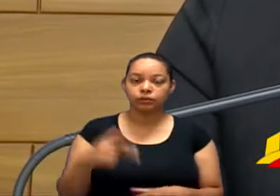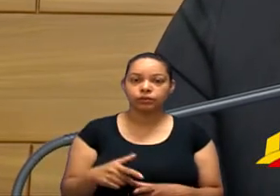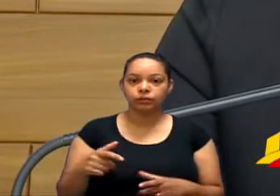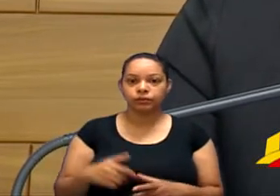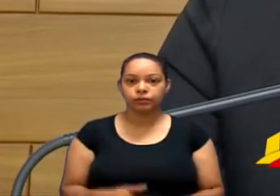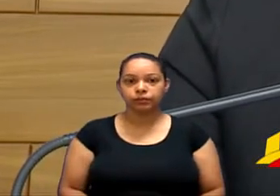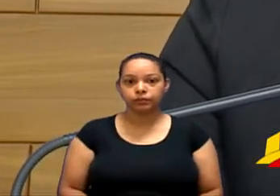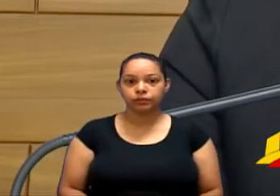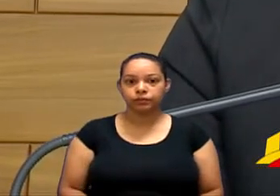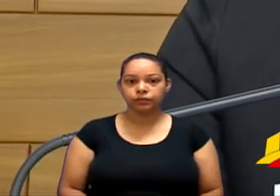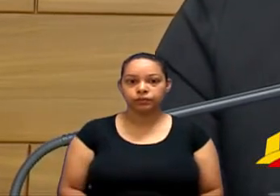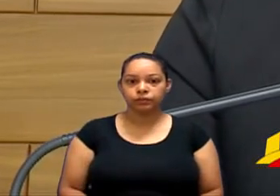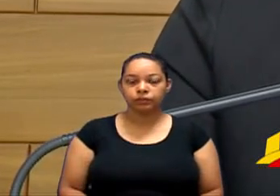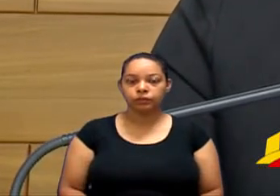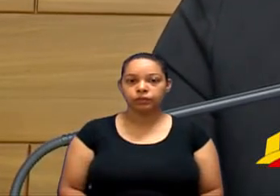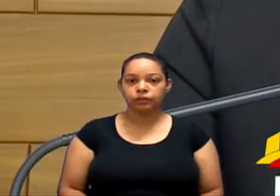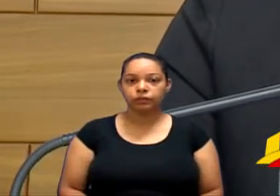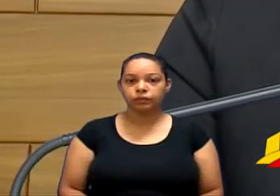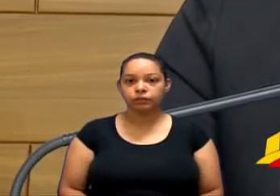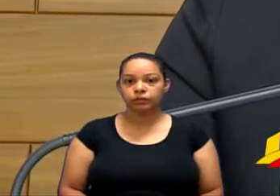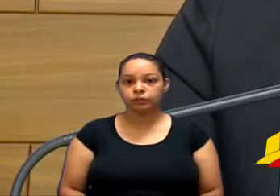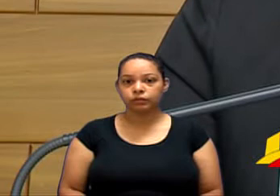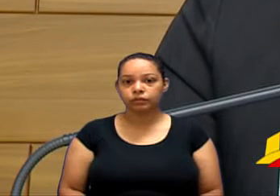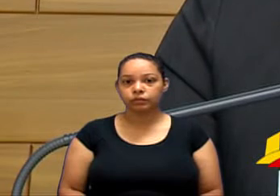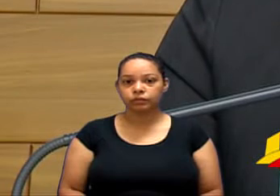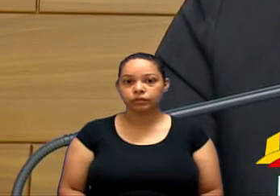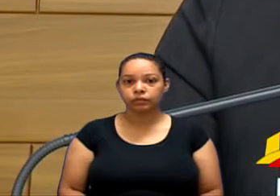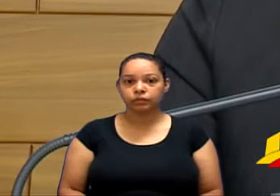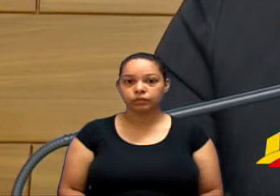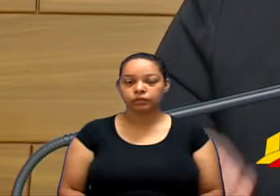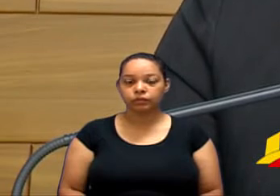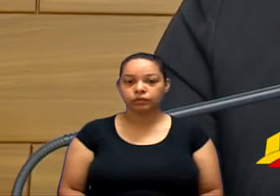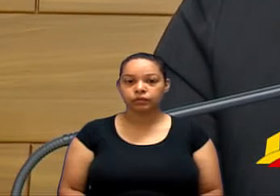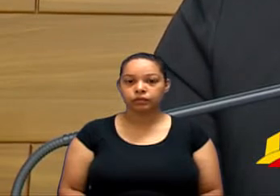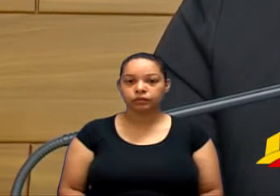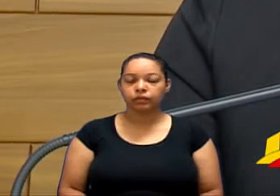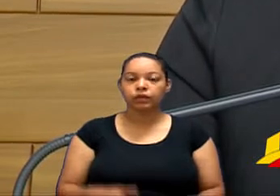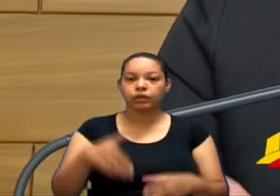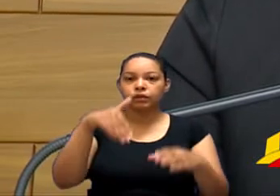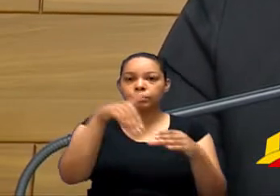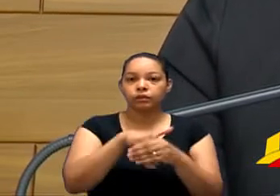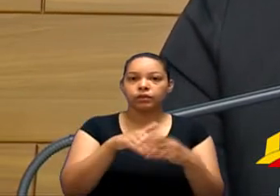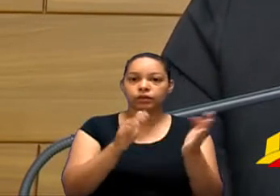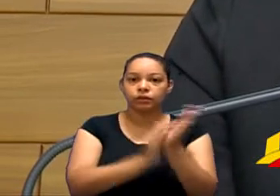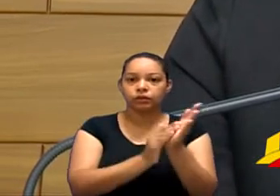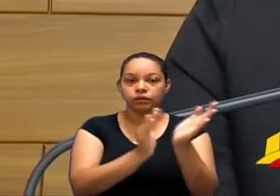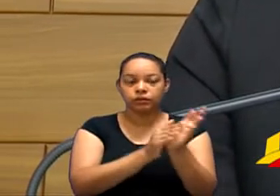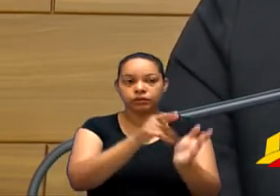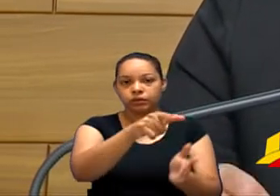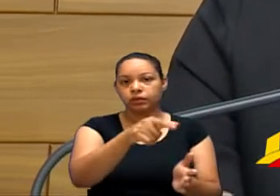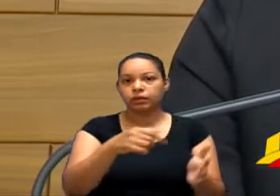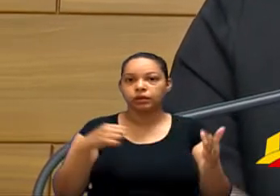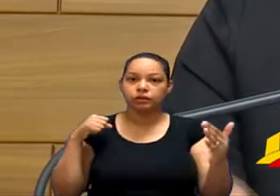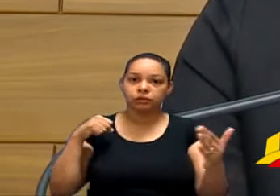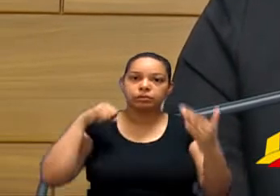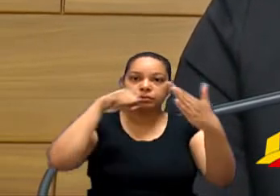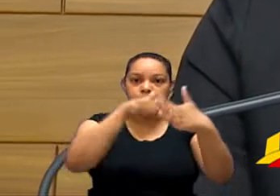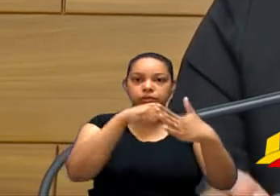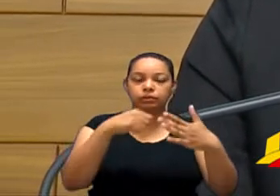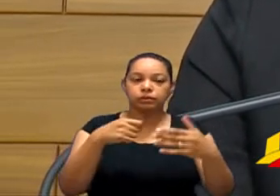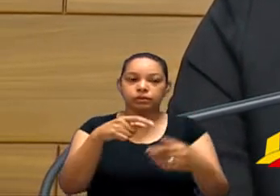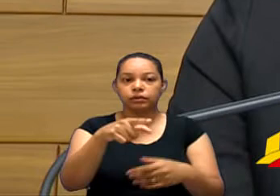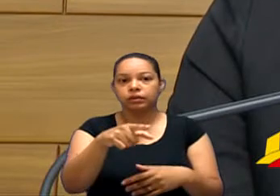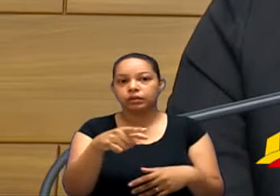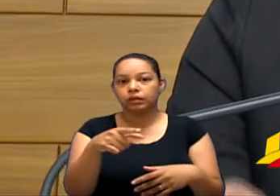requer a mesa ou vidro elétrico seus trabalhos de presente sessão voto de congratulações a equipe Sorocabana kickboxing masculina pelo